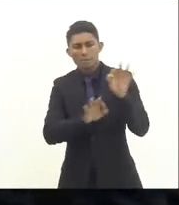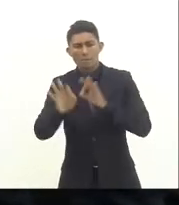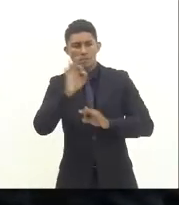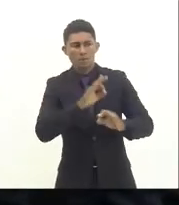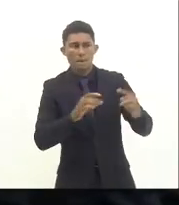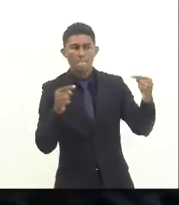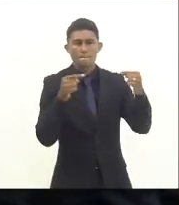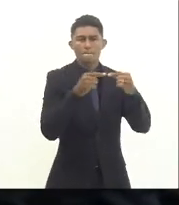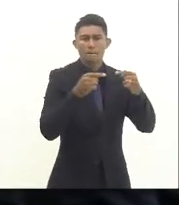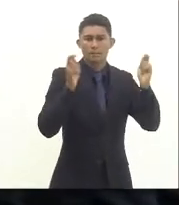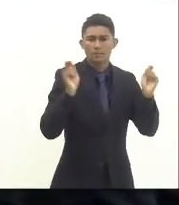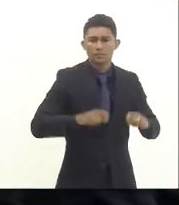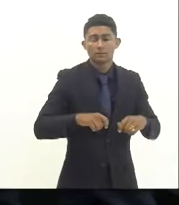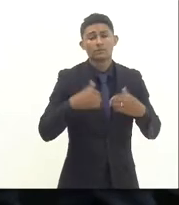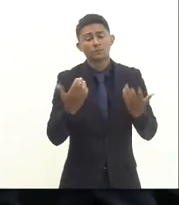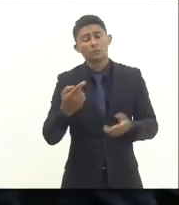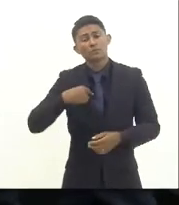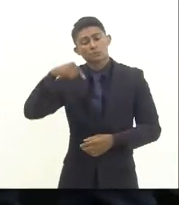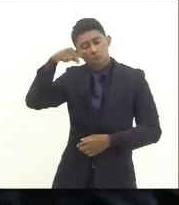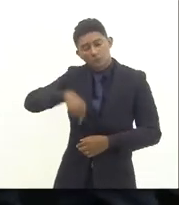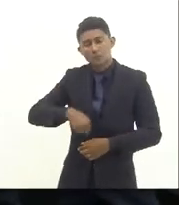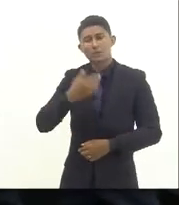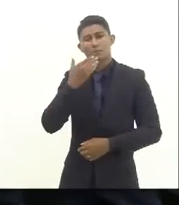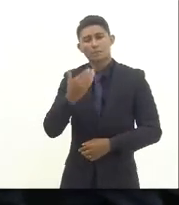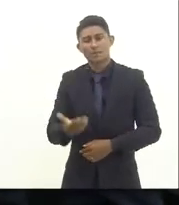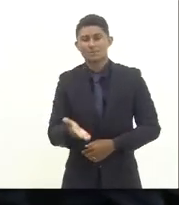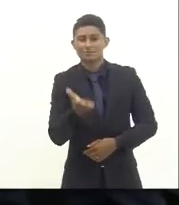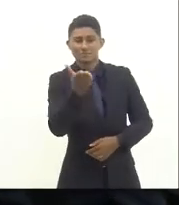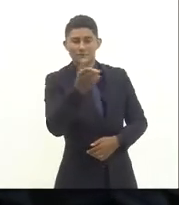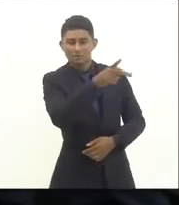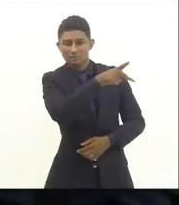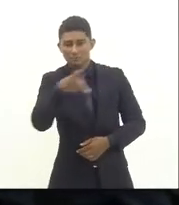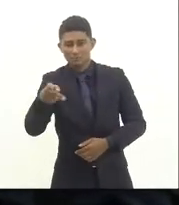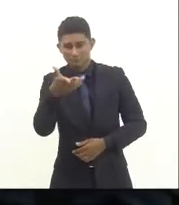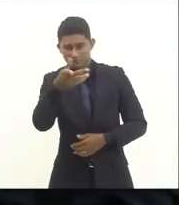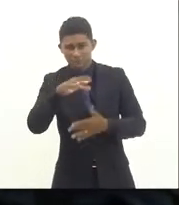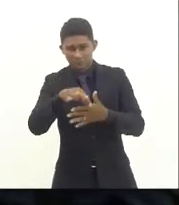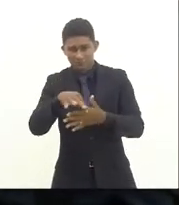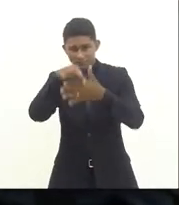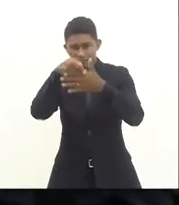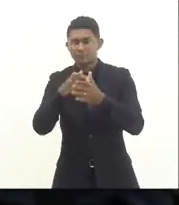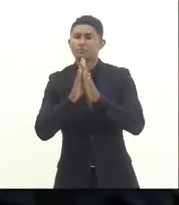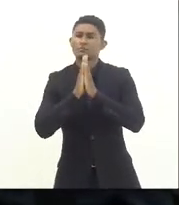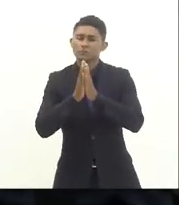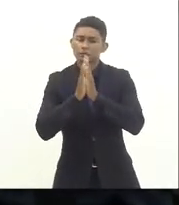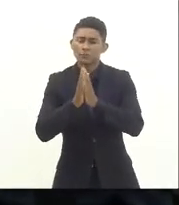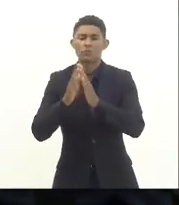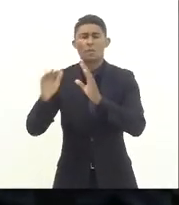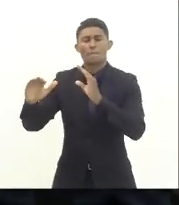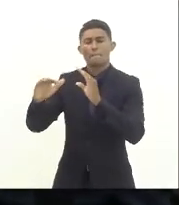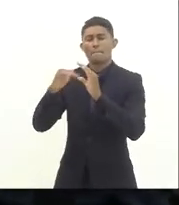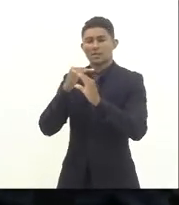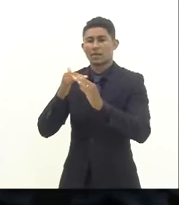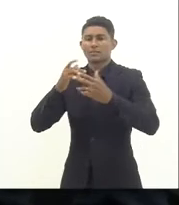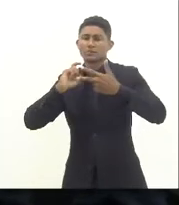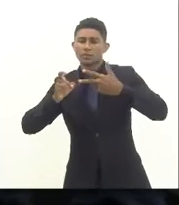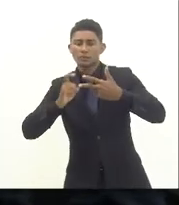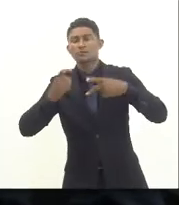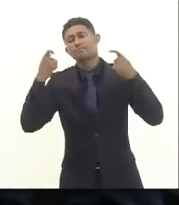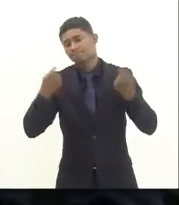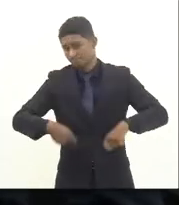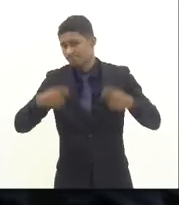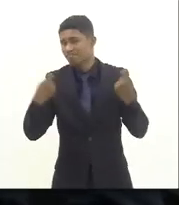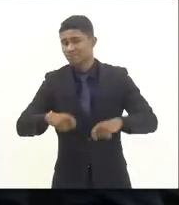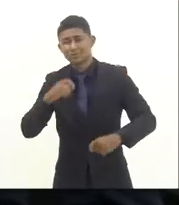então que eu faço aqui Presidente é pedir a vossa liderança para que essa mensagem chegue já que